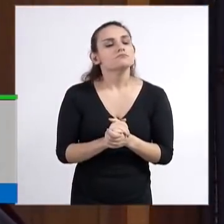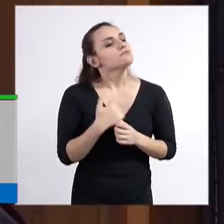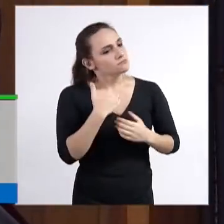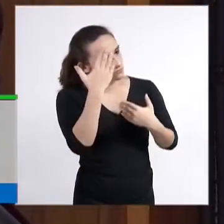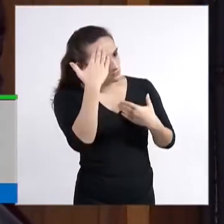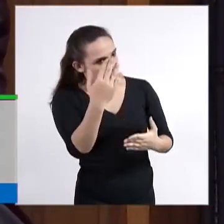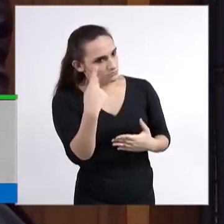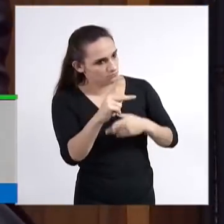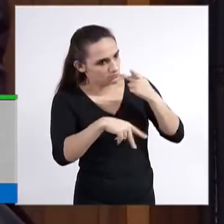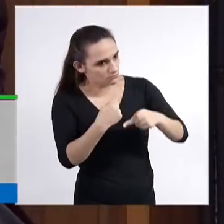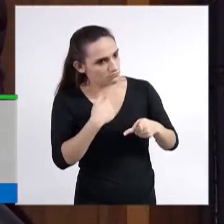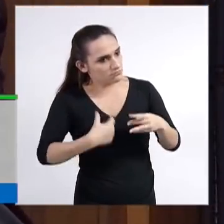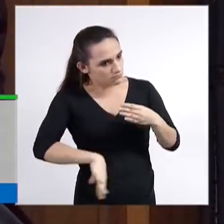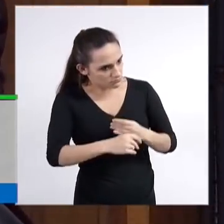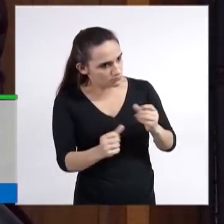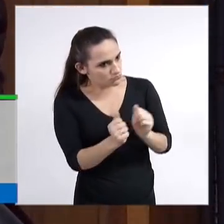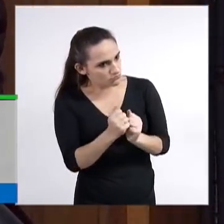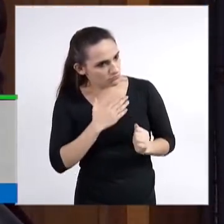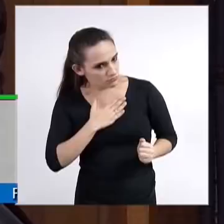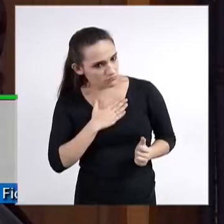minha fala.